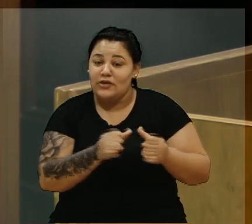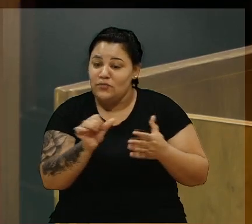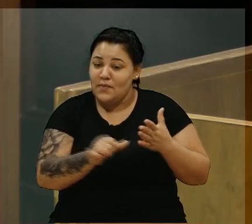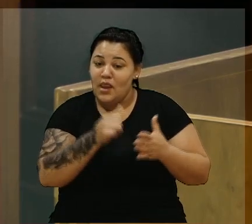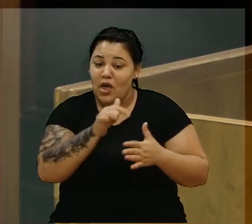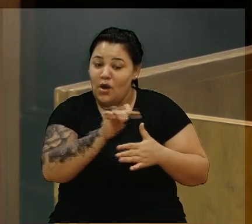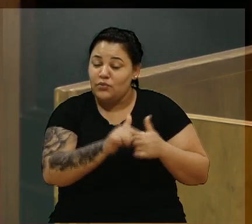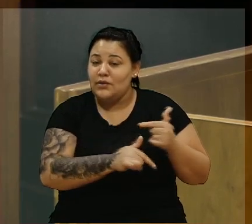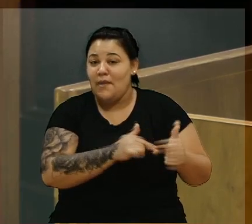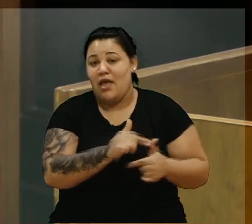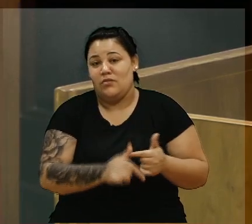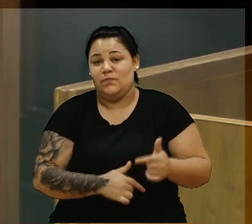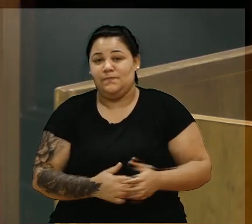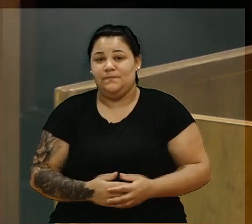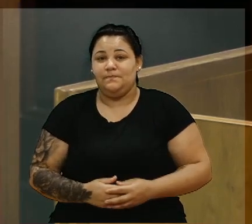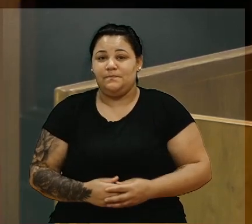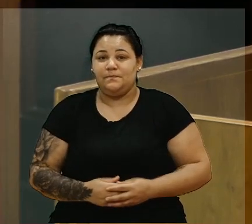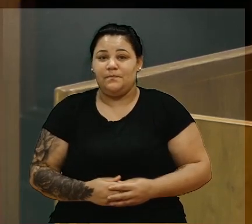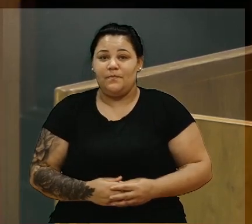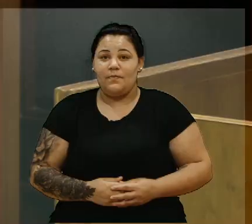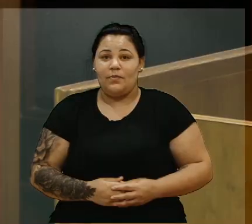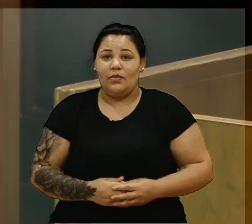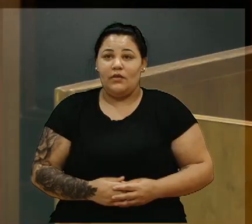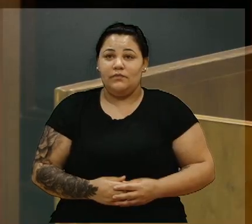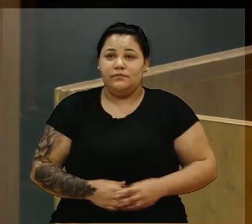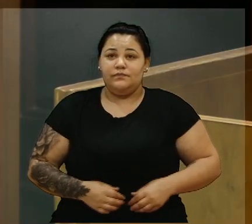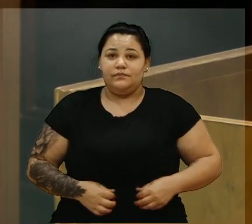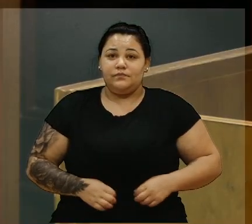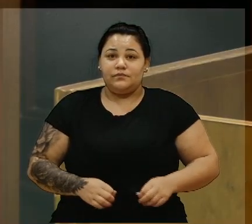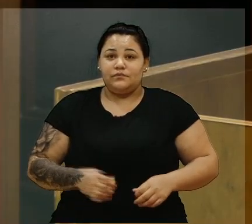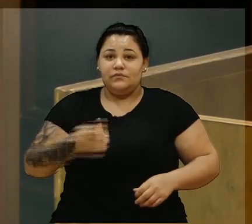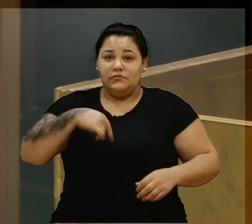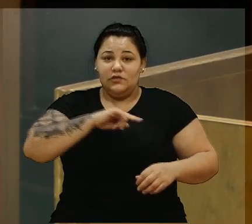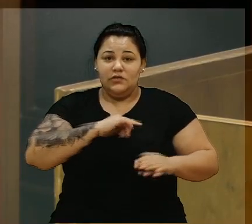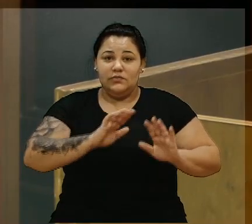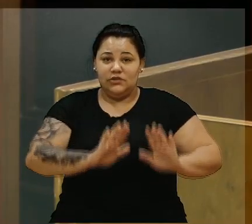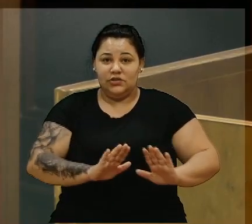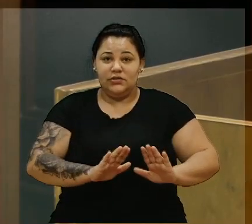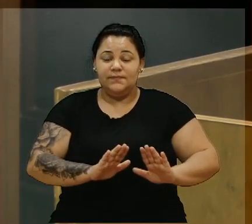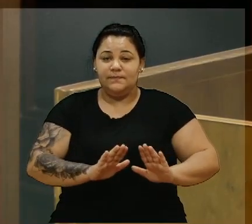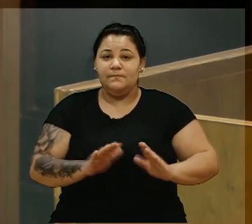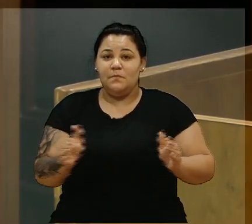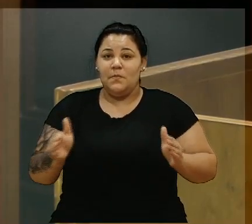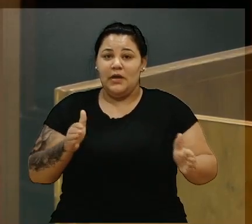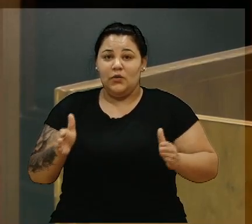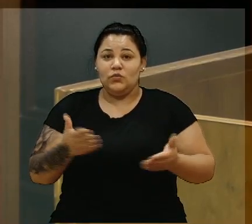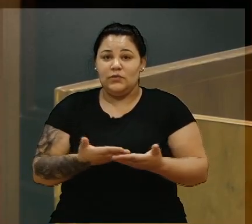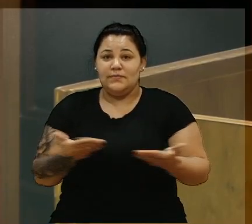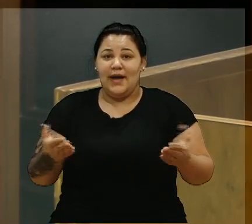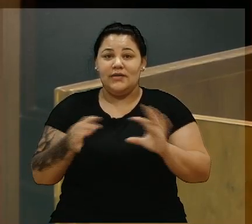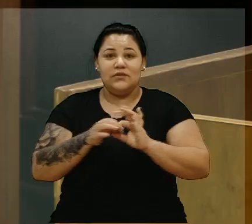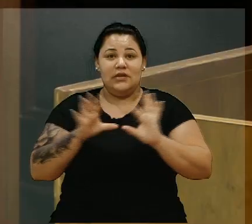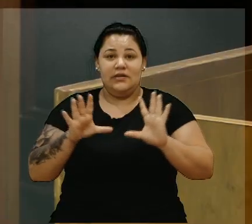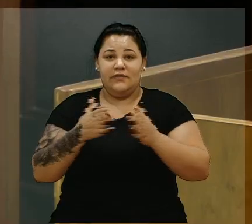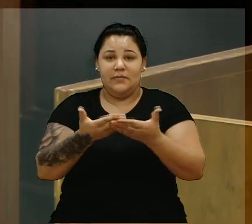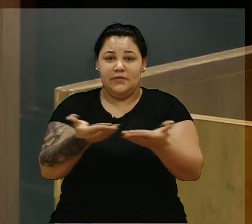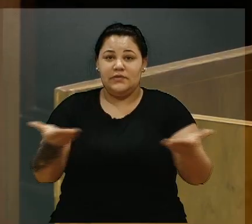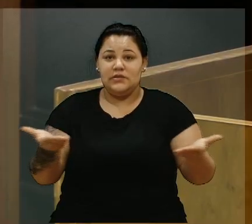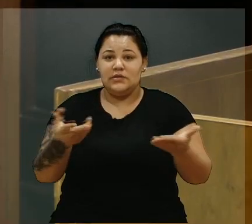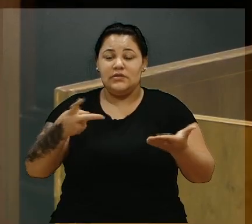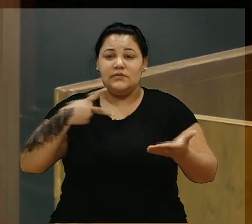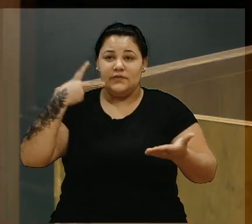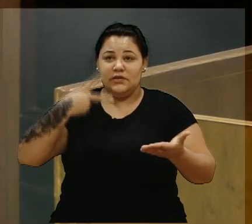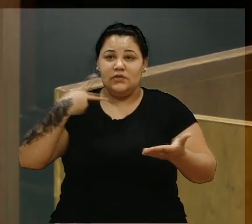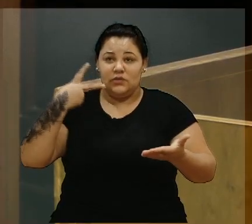aquela trabalhadora. Nós vamos deixar aqui, então, um período de espaço à disposição dos vereadores